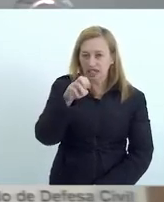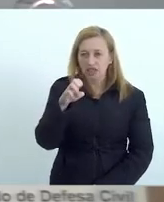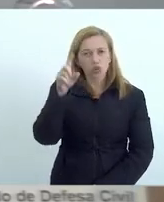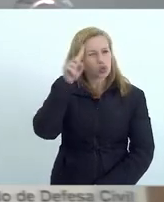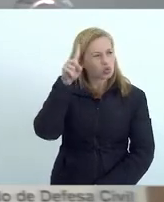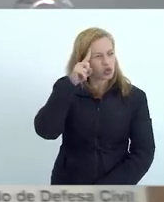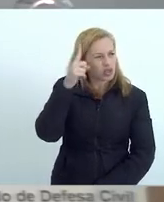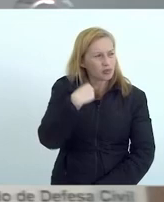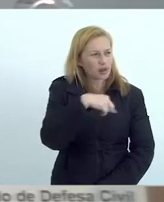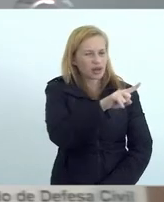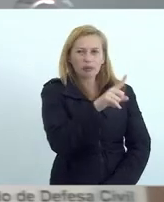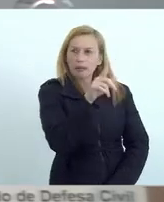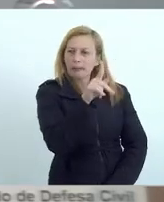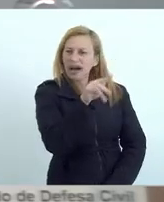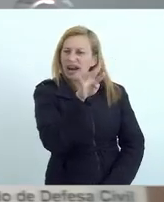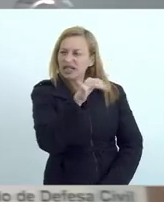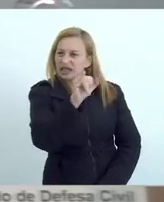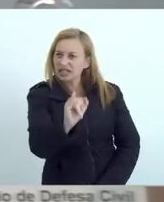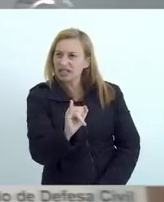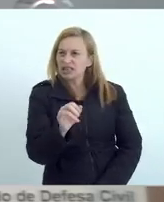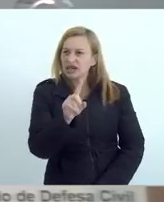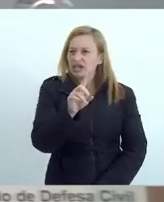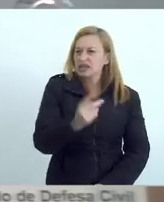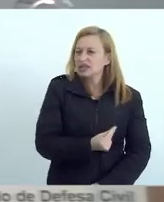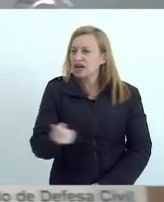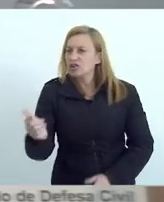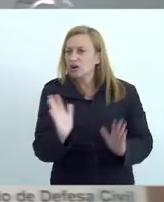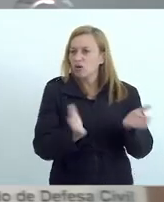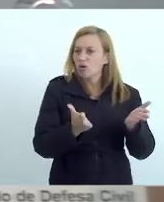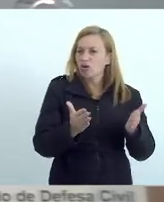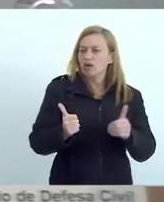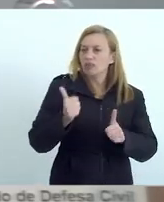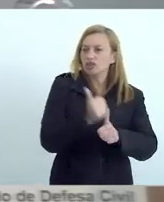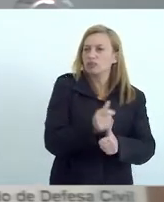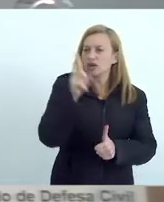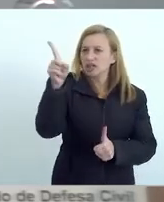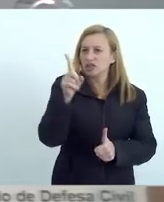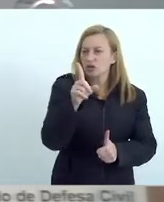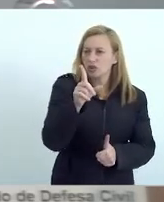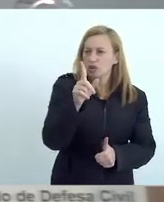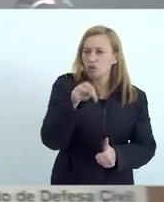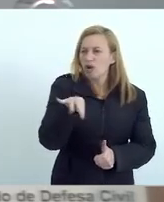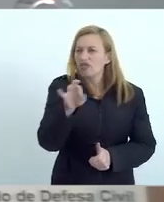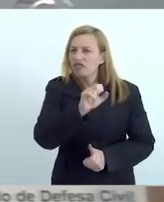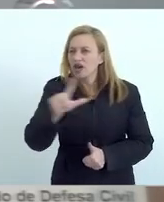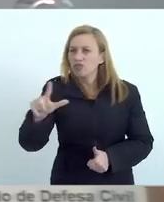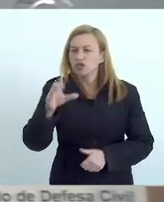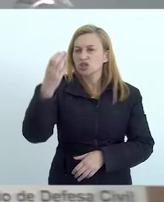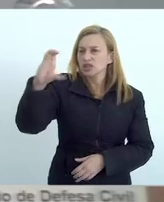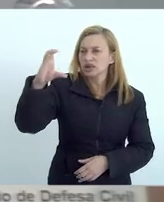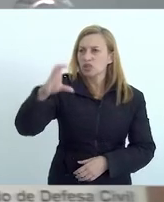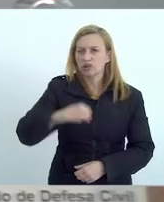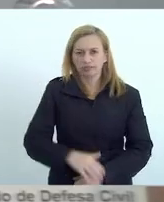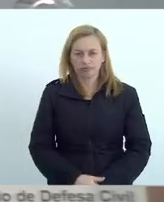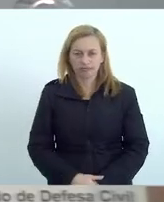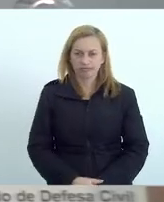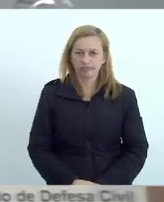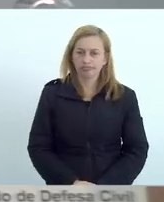ti e foi exonerado agora na semana passada para assumir o comando do quartel de Niterói